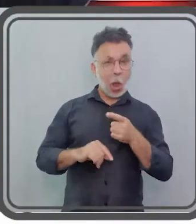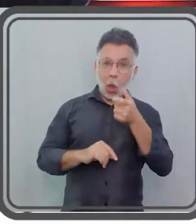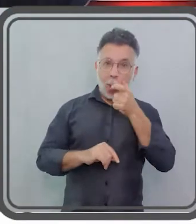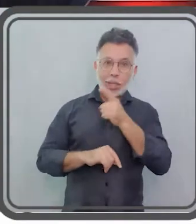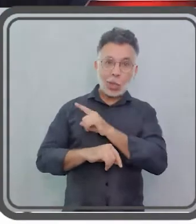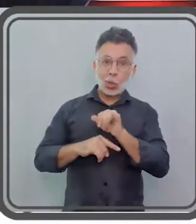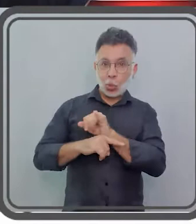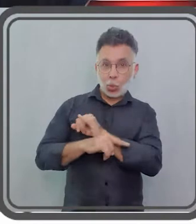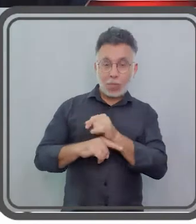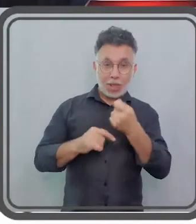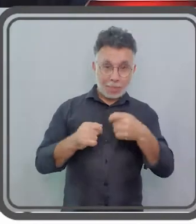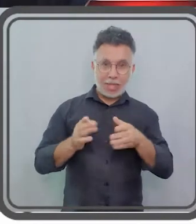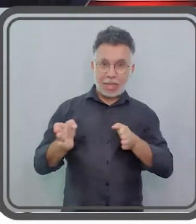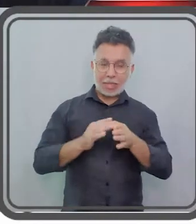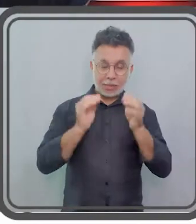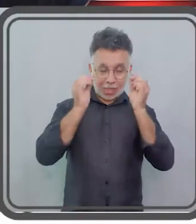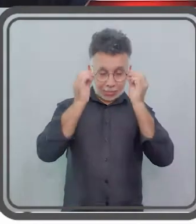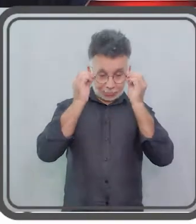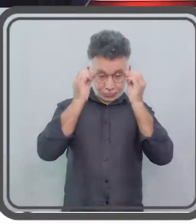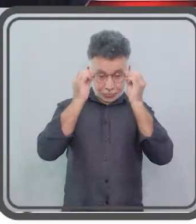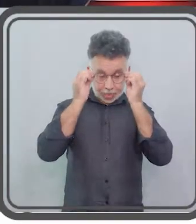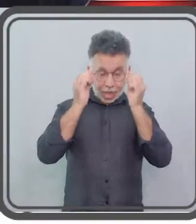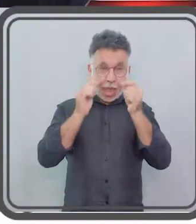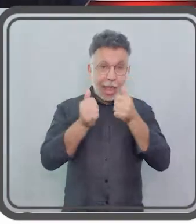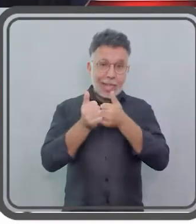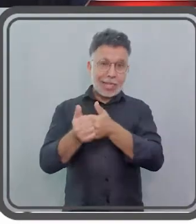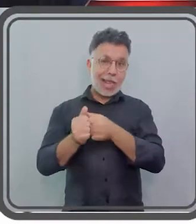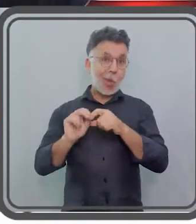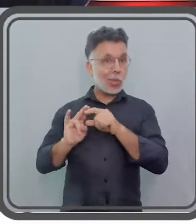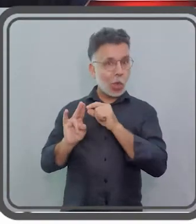de acessibilidade, né? E sigam o Intox